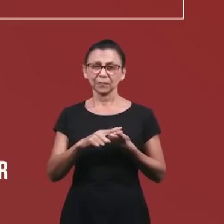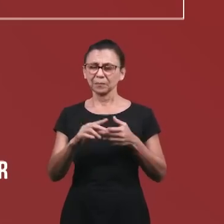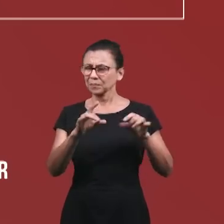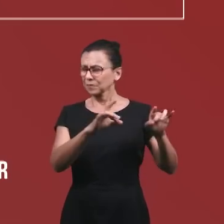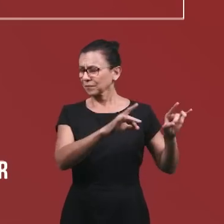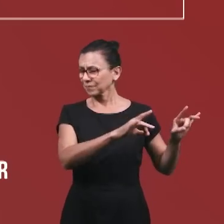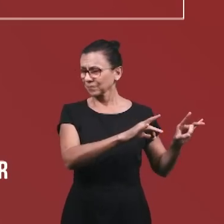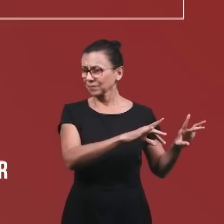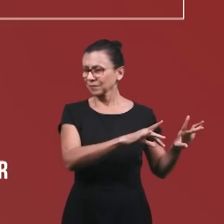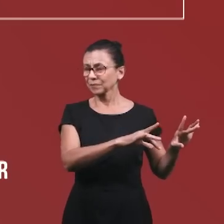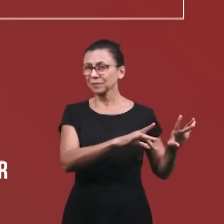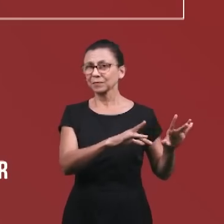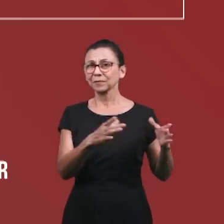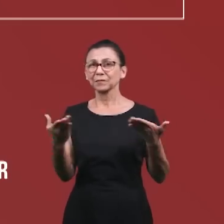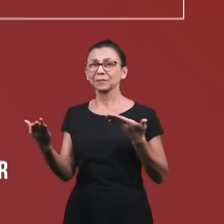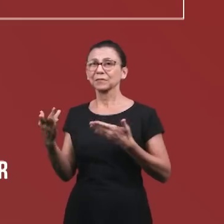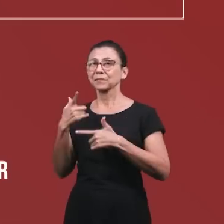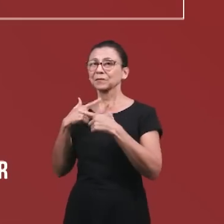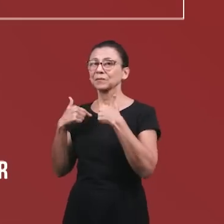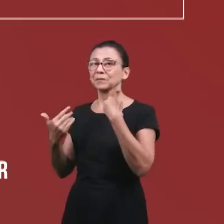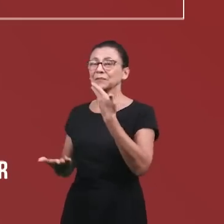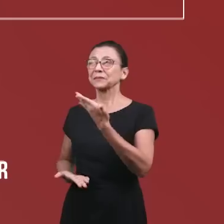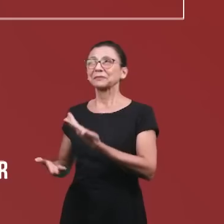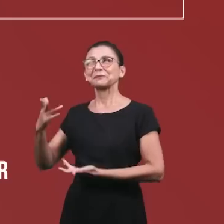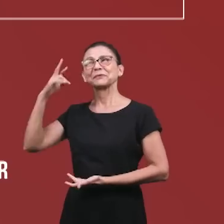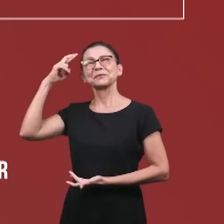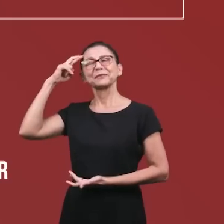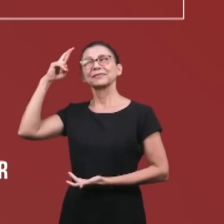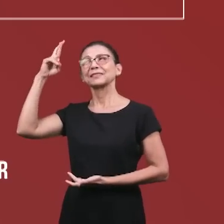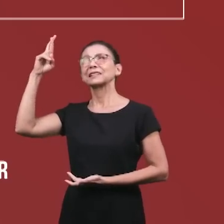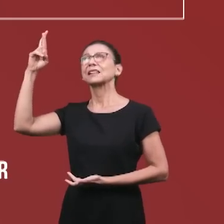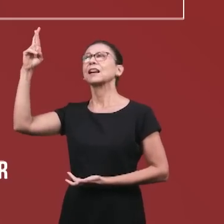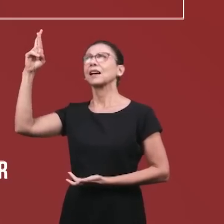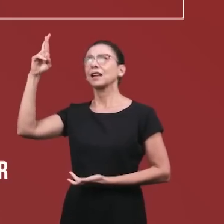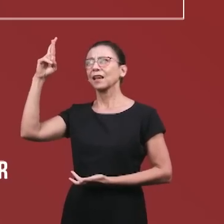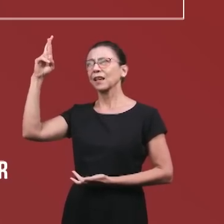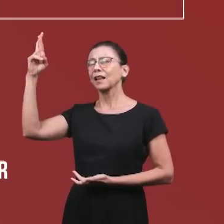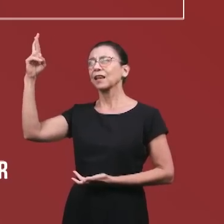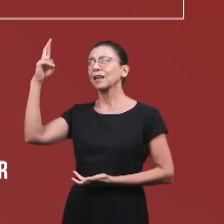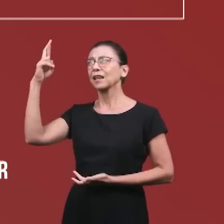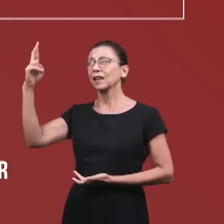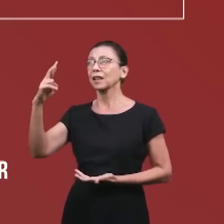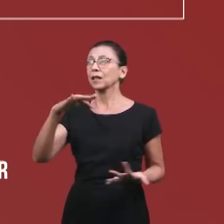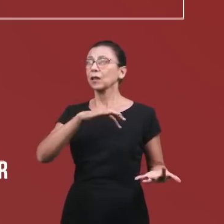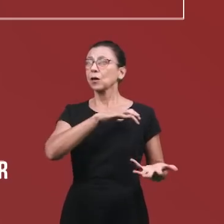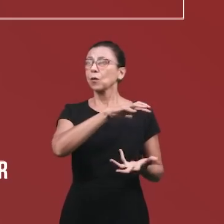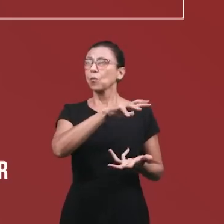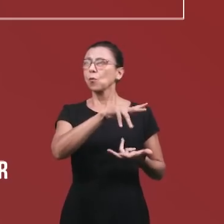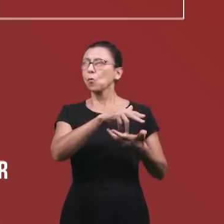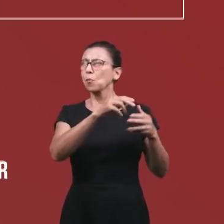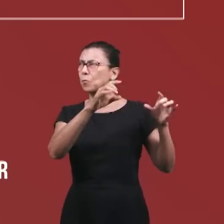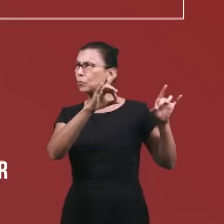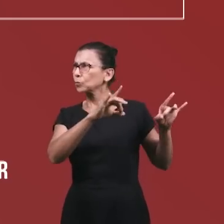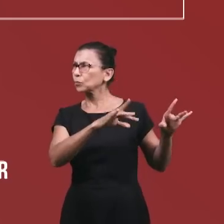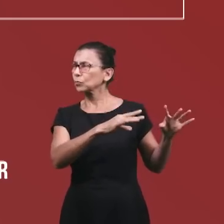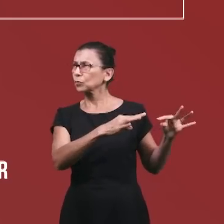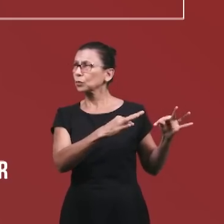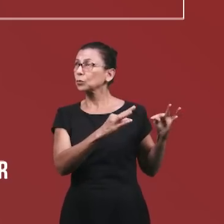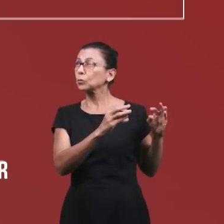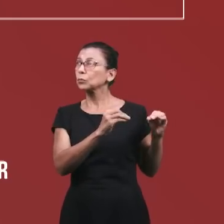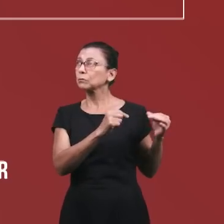maravilhas. Cante aleluia, cante aleluia, cante ao Senhor. Cante